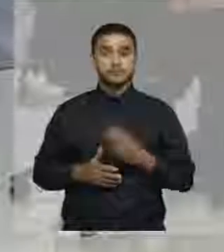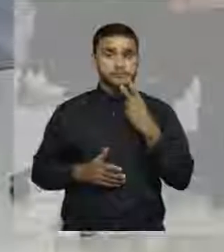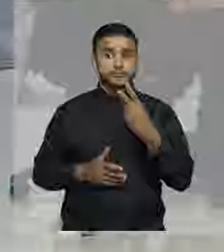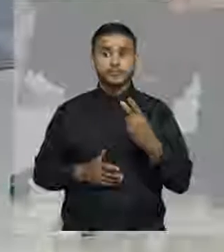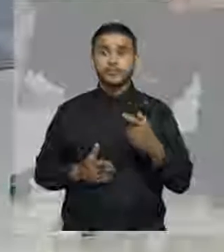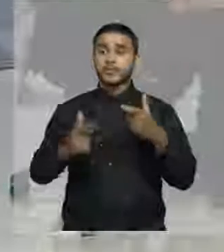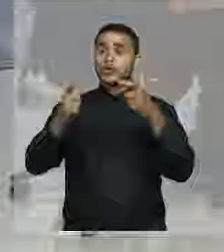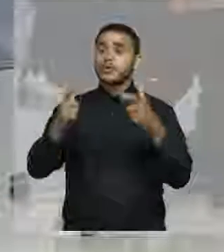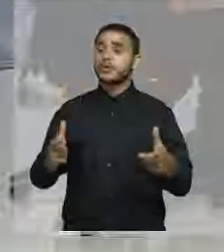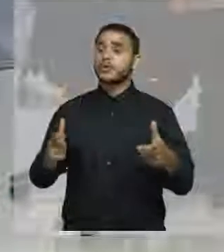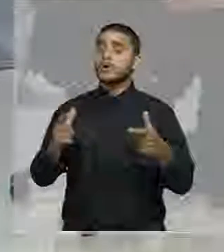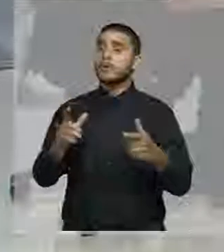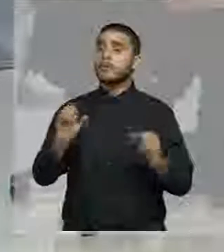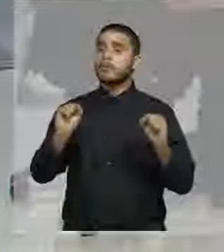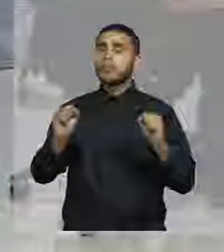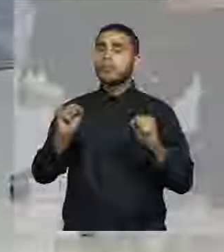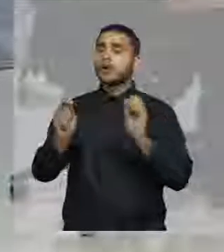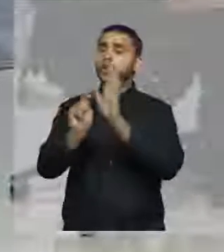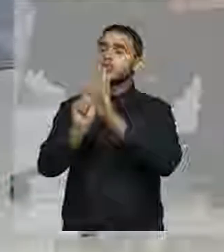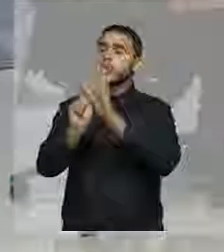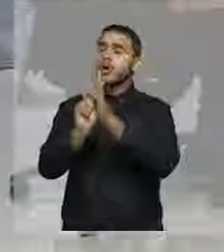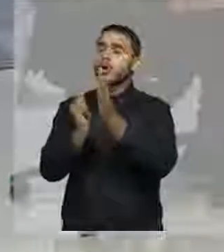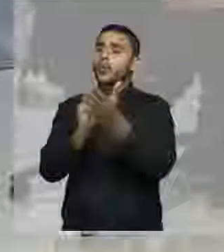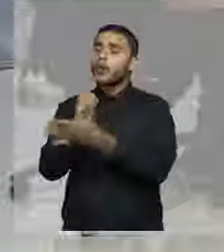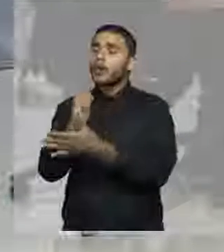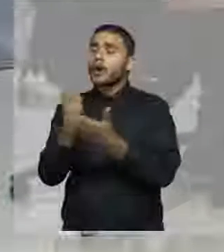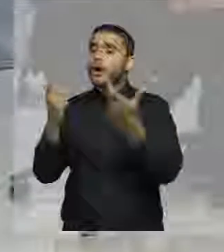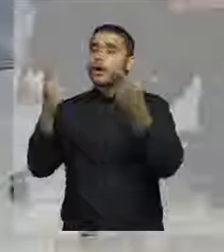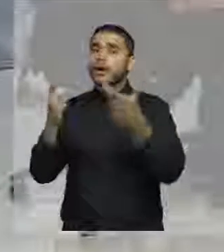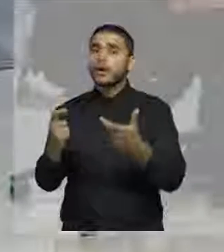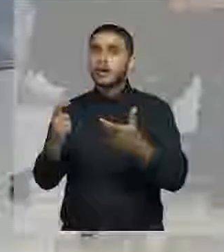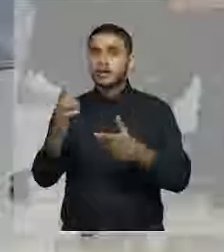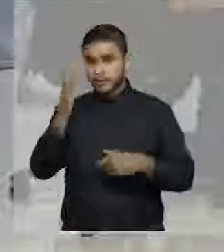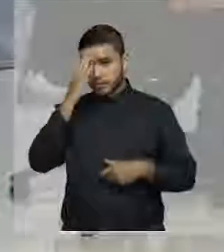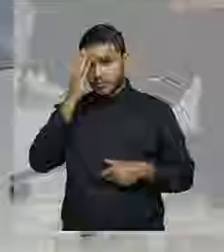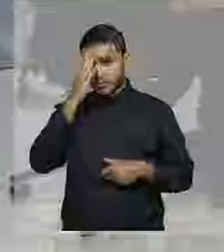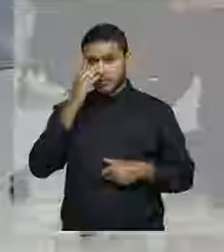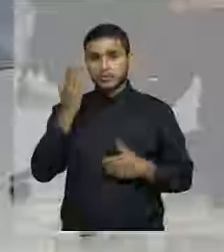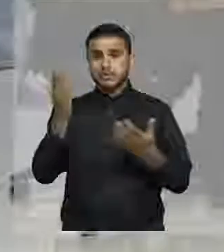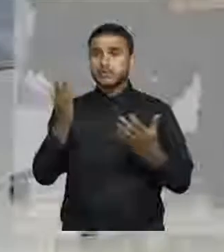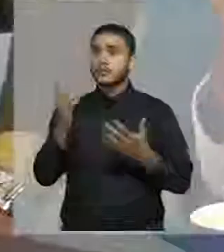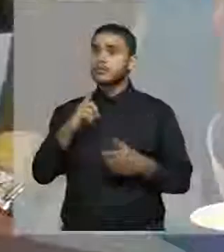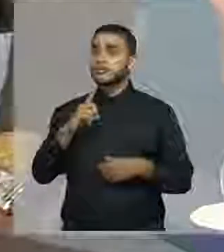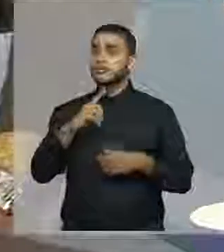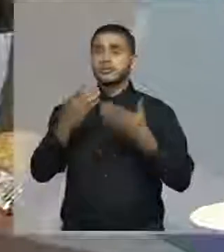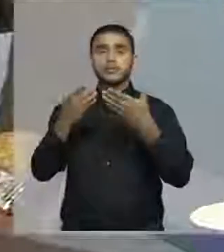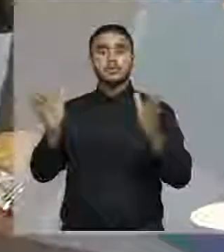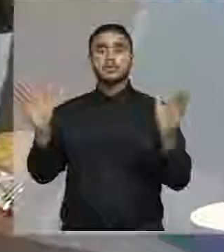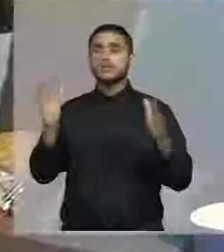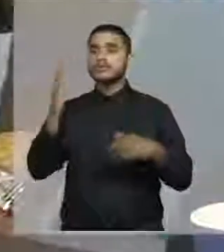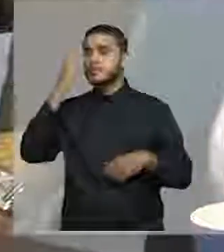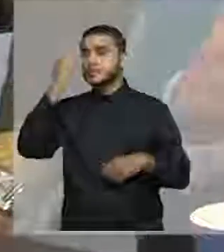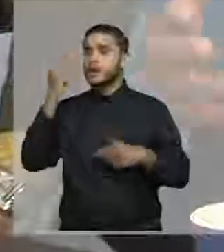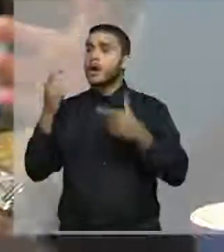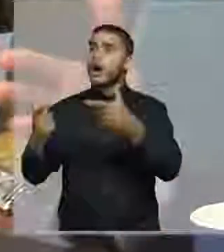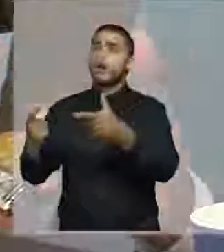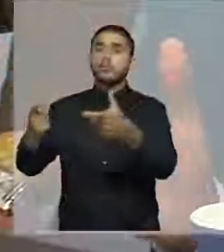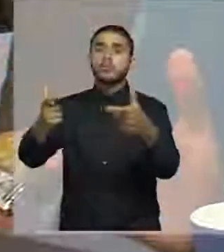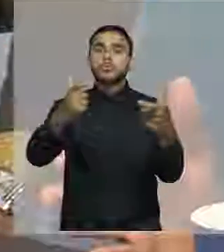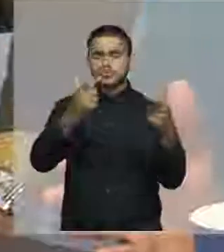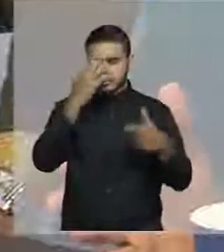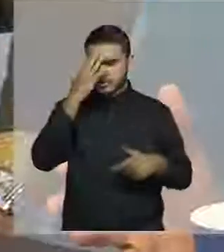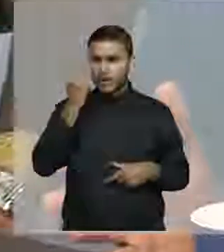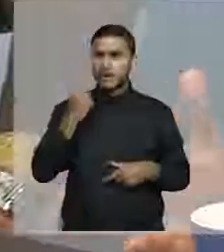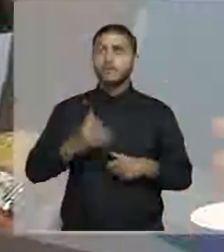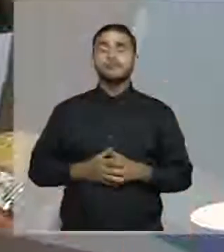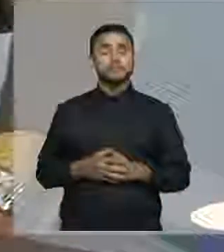Boca de Fumo é um lugar público. A porta de entrada dos recursos de um crime milionário é pública. Todo mundo sabe onde é que tem Boca de